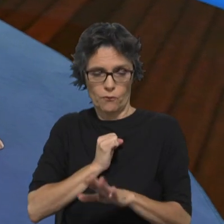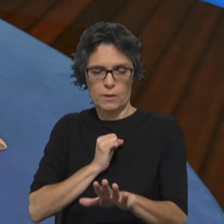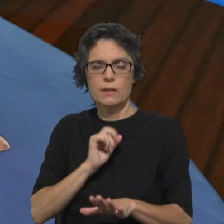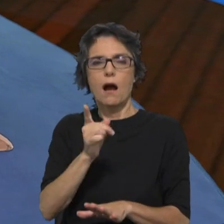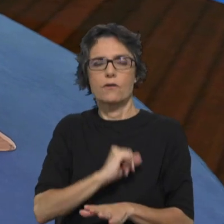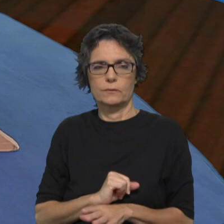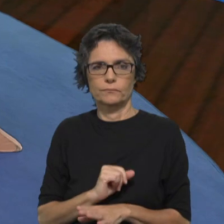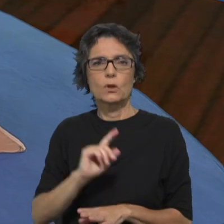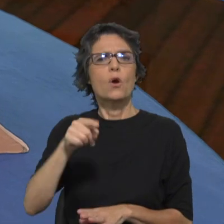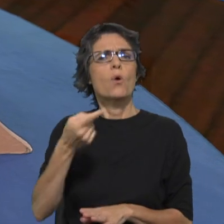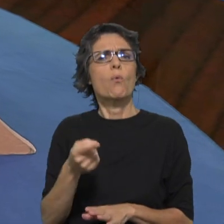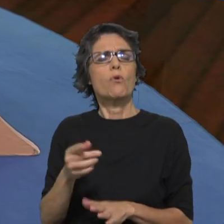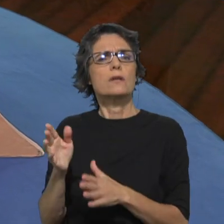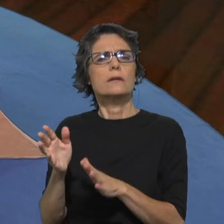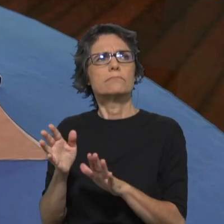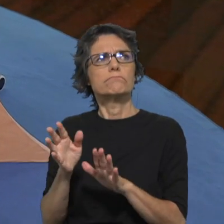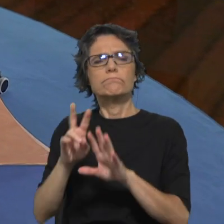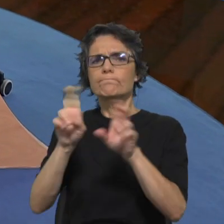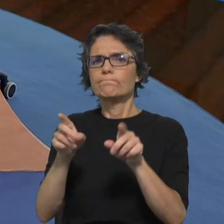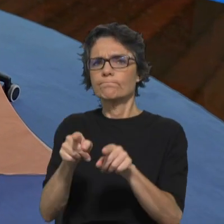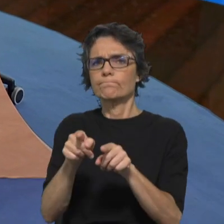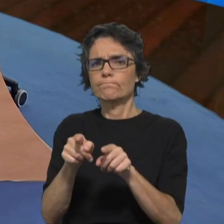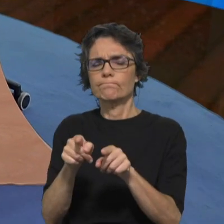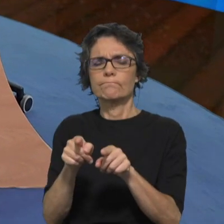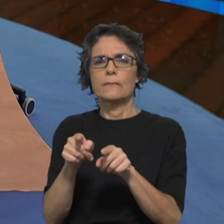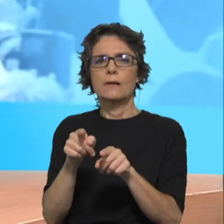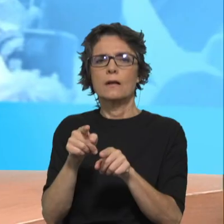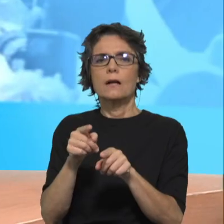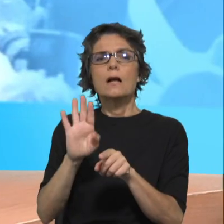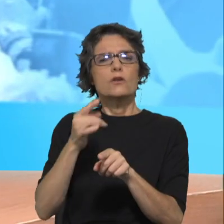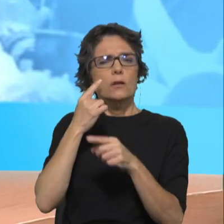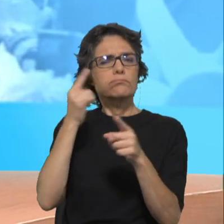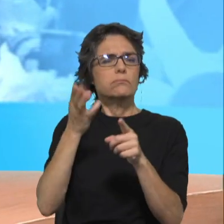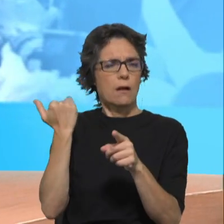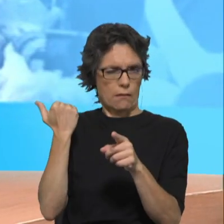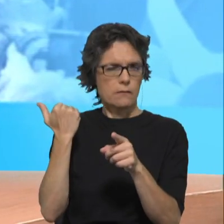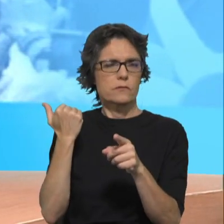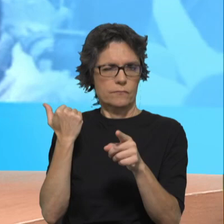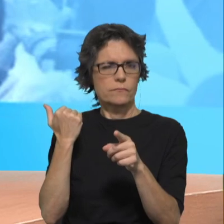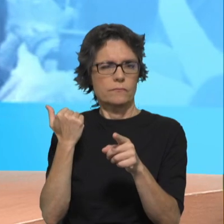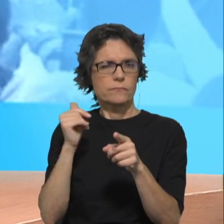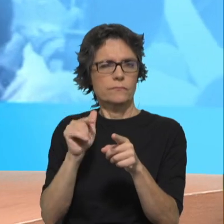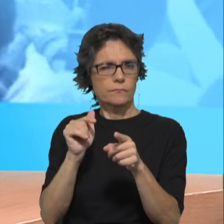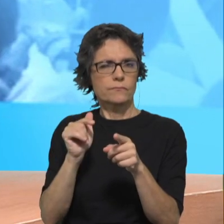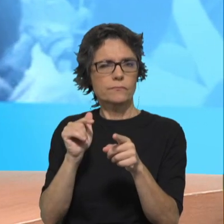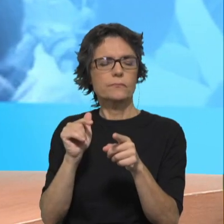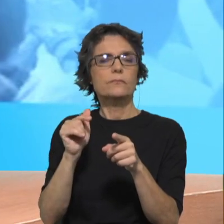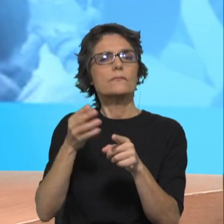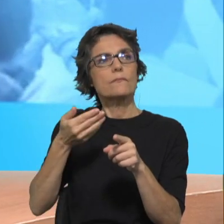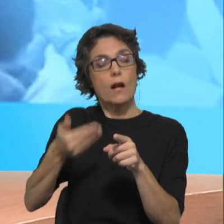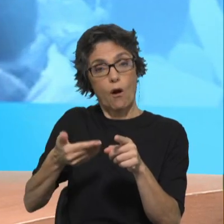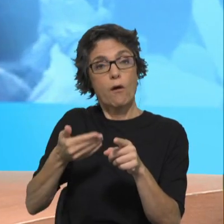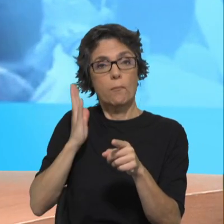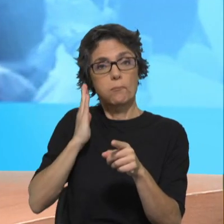uma outra dimensão que está neste momento em cima da mesa. Ela já foi anunciada, está agora a começar a ser trabalhada